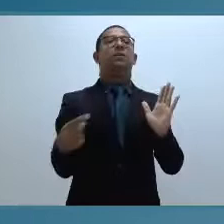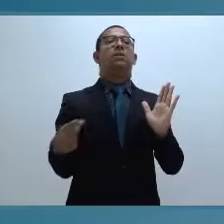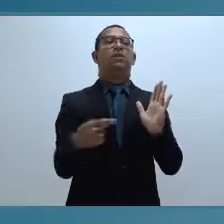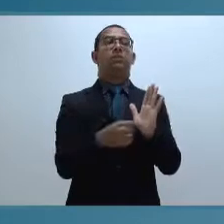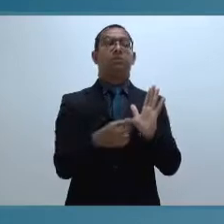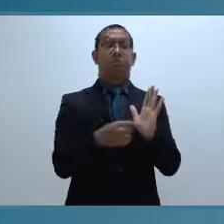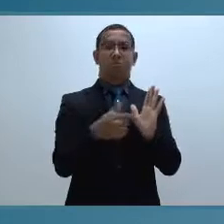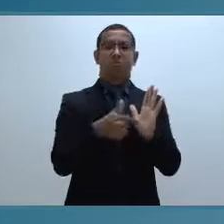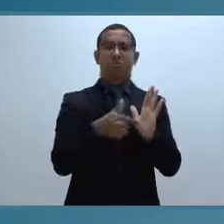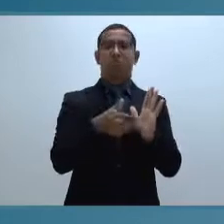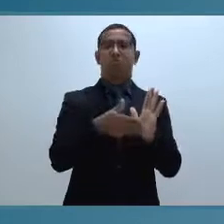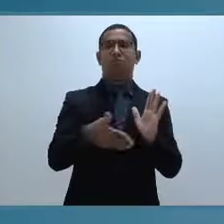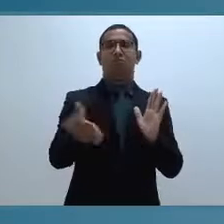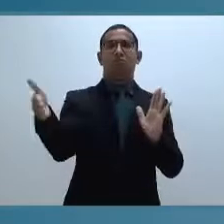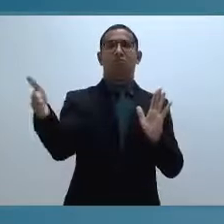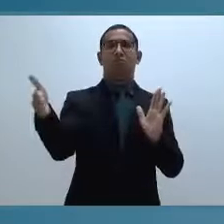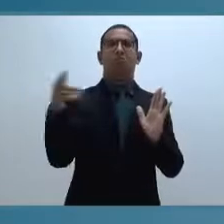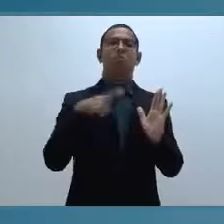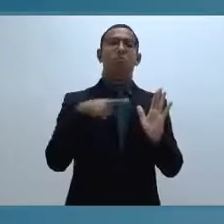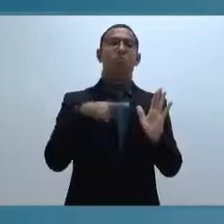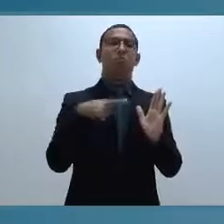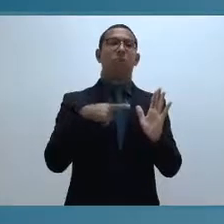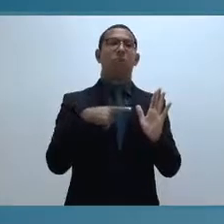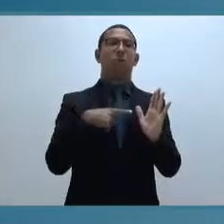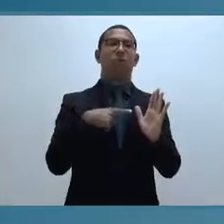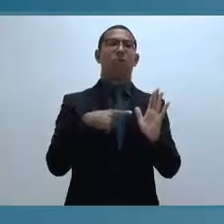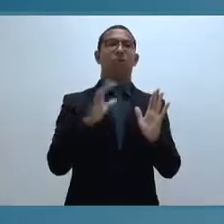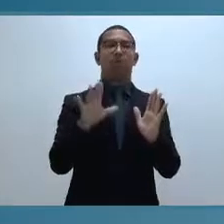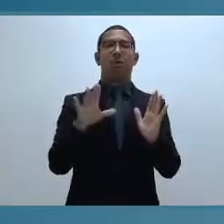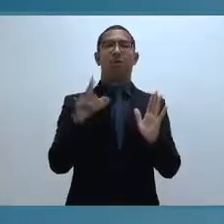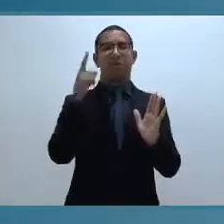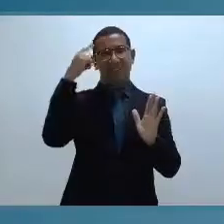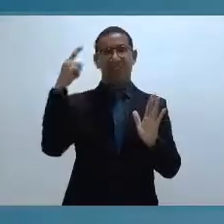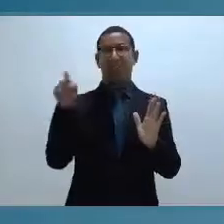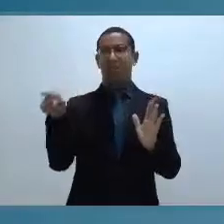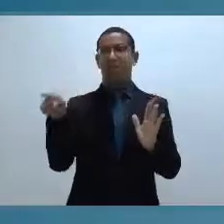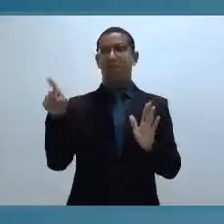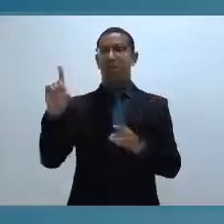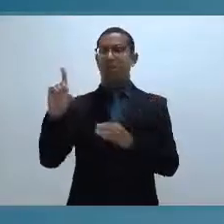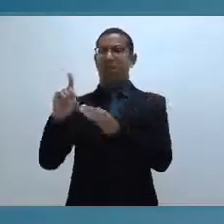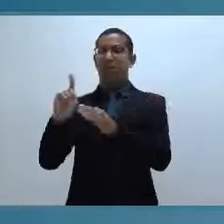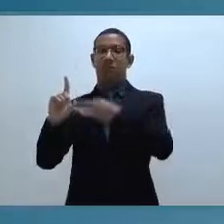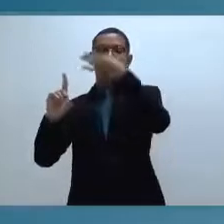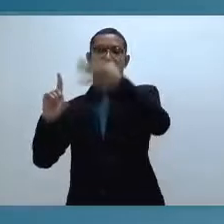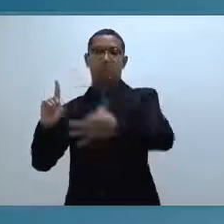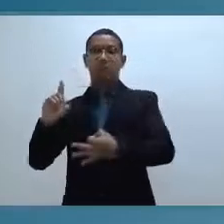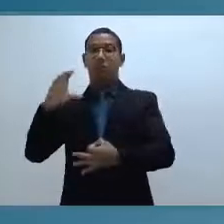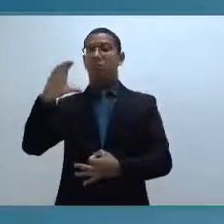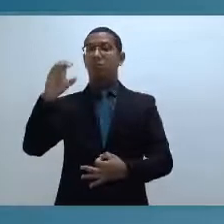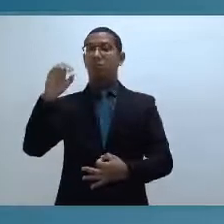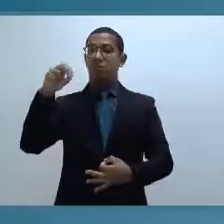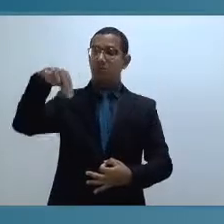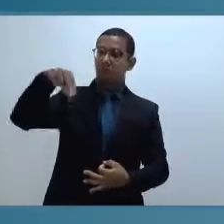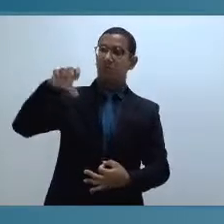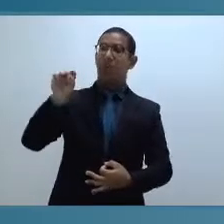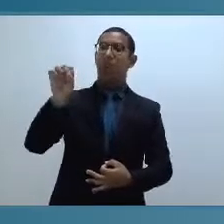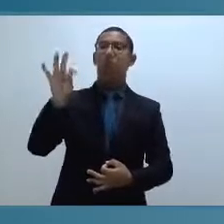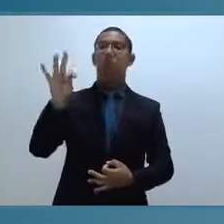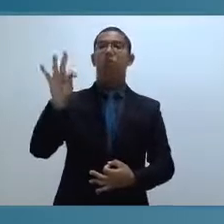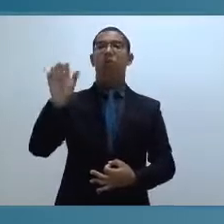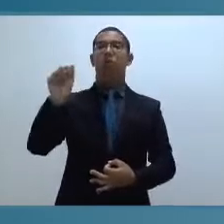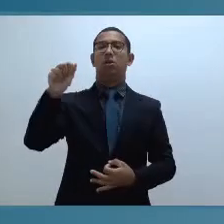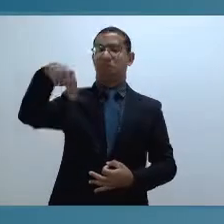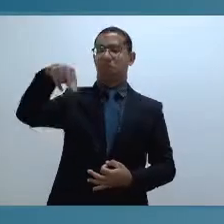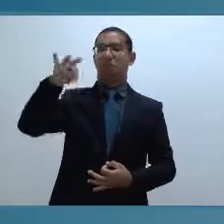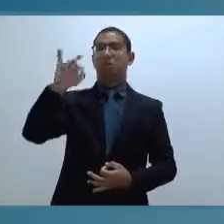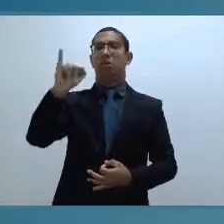Agora, há um detalhe importantíssimo dado pelo embargador Constantino. Além deste, da distância, existem outros